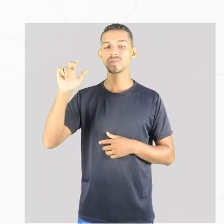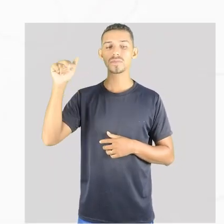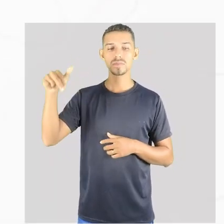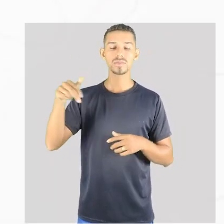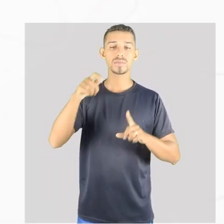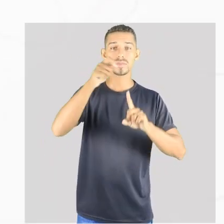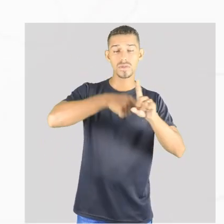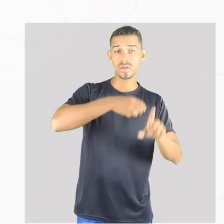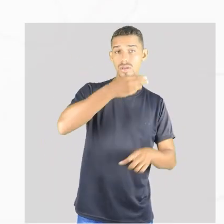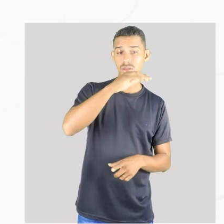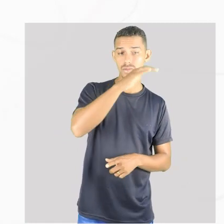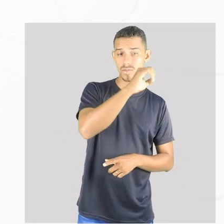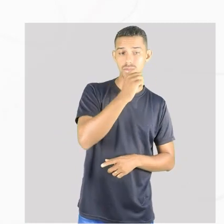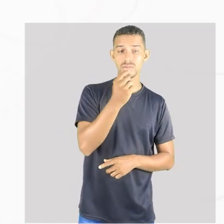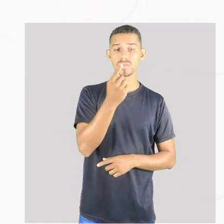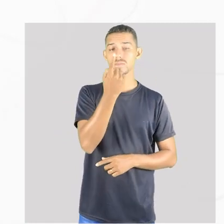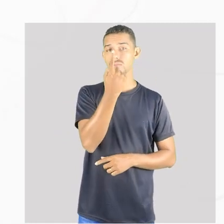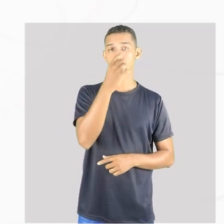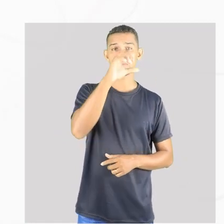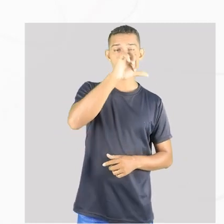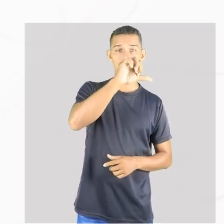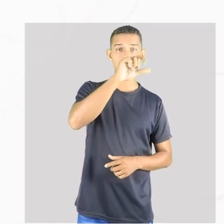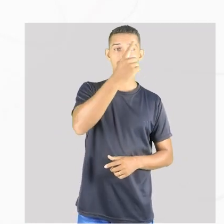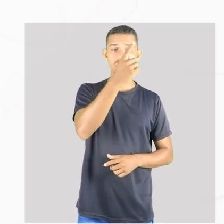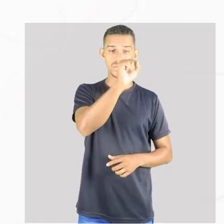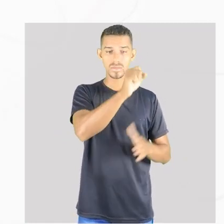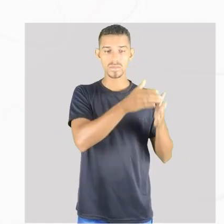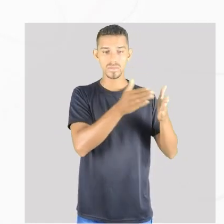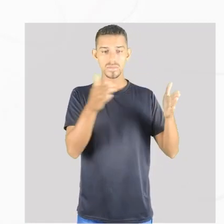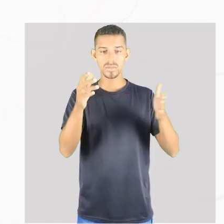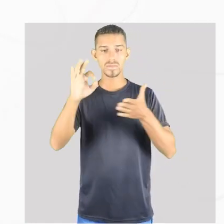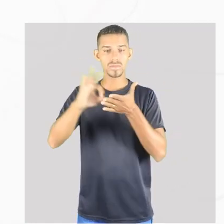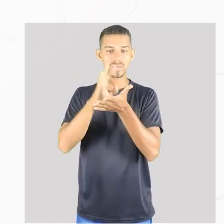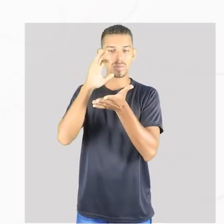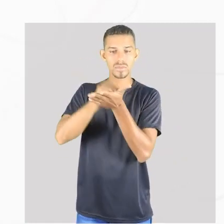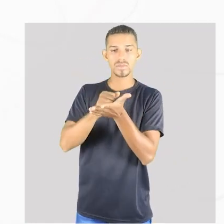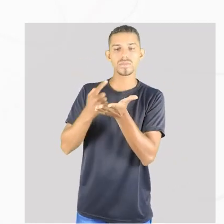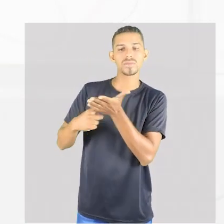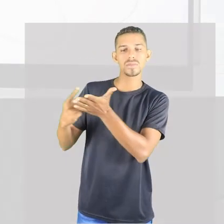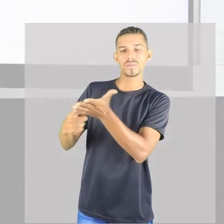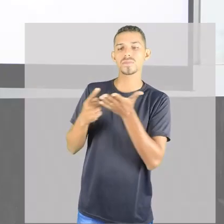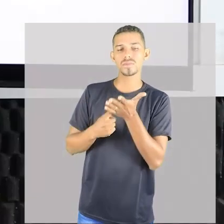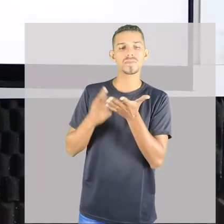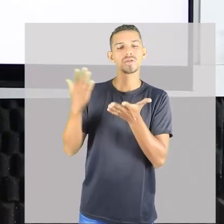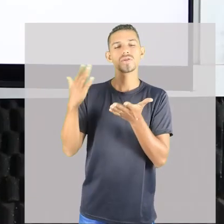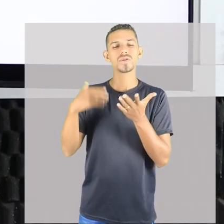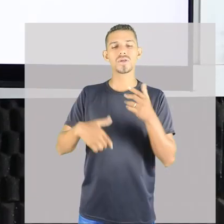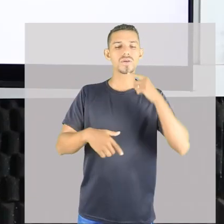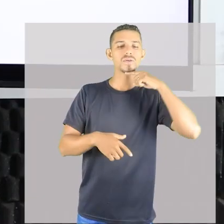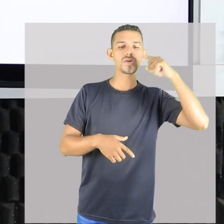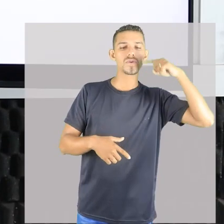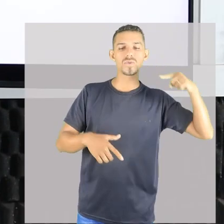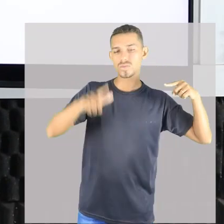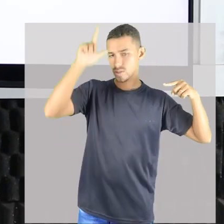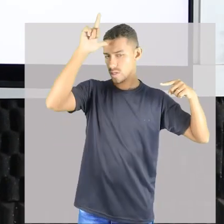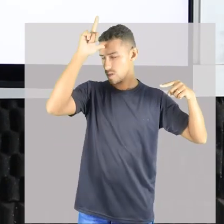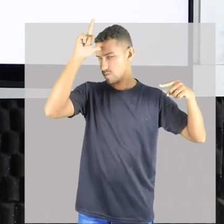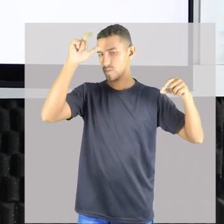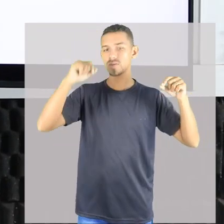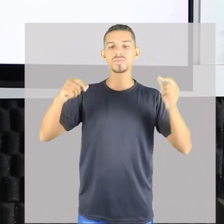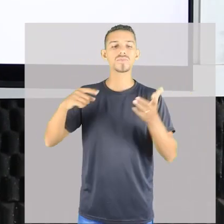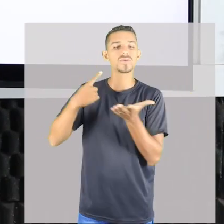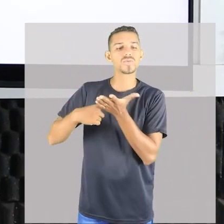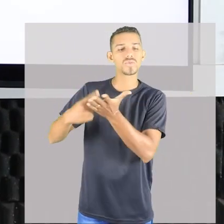1918, a assinatura do Tratado de Brest-Litovsk entre Rússia e Alemanha, que definiu as condições para a paz, só